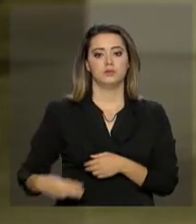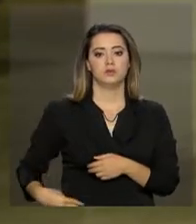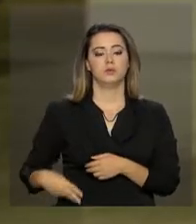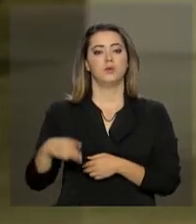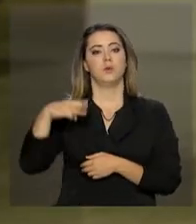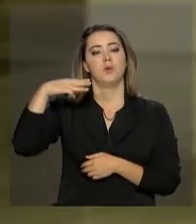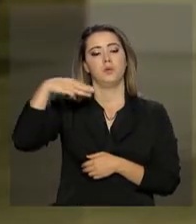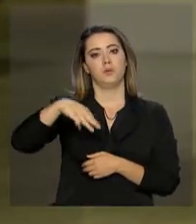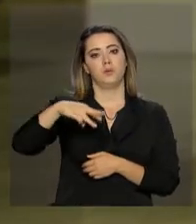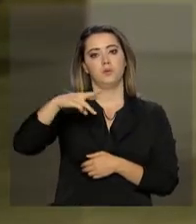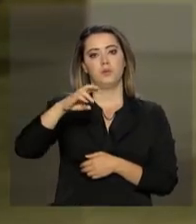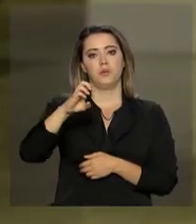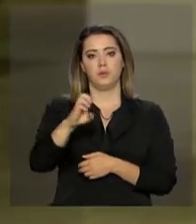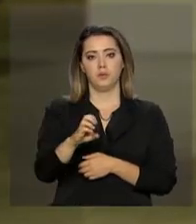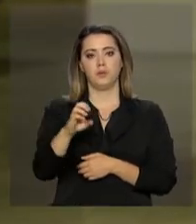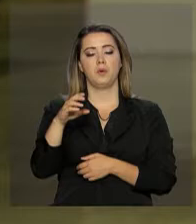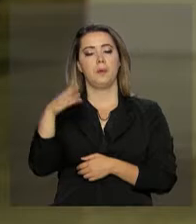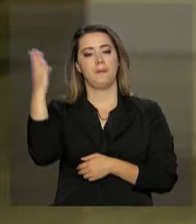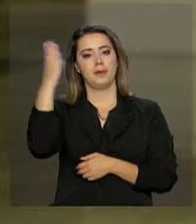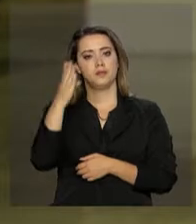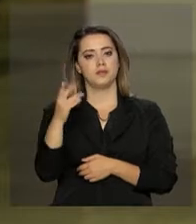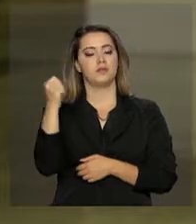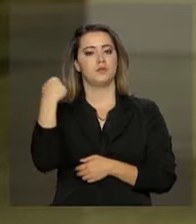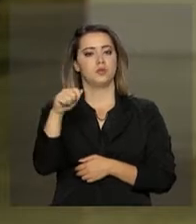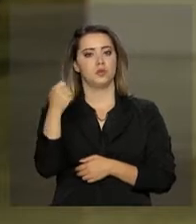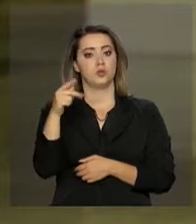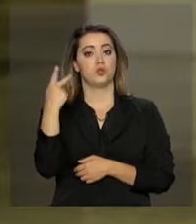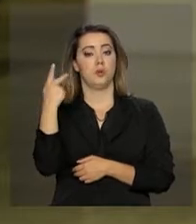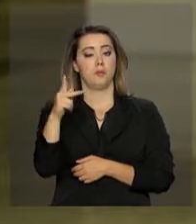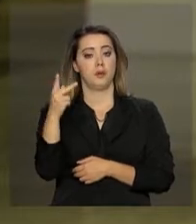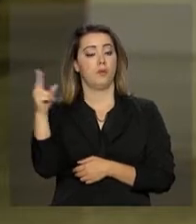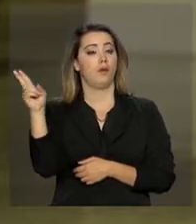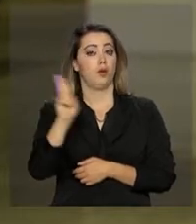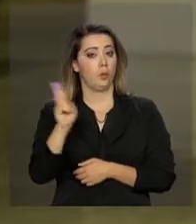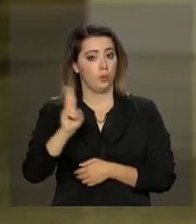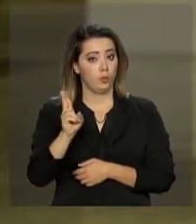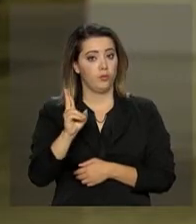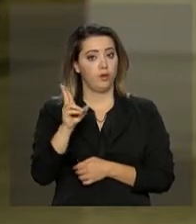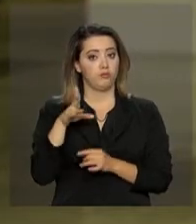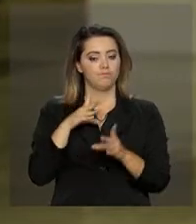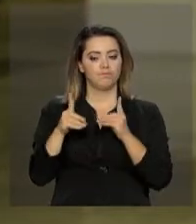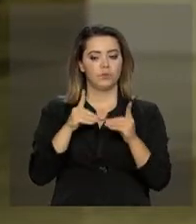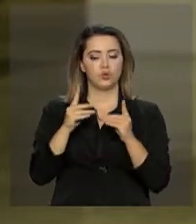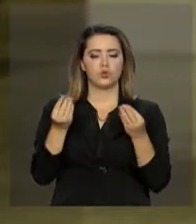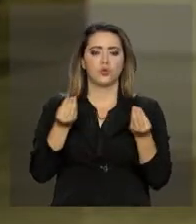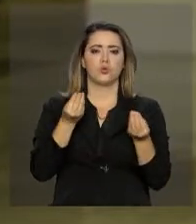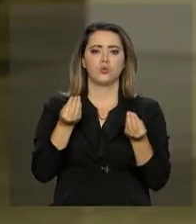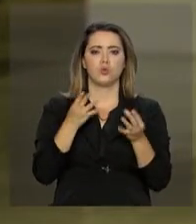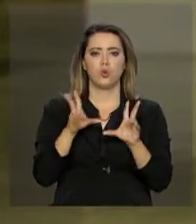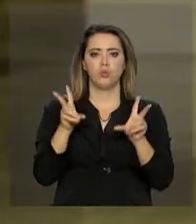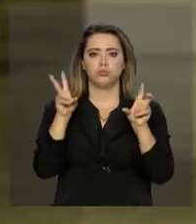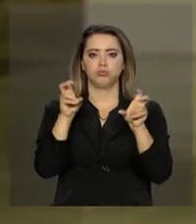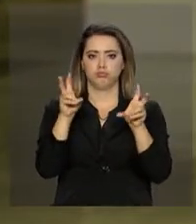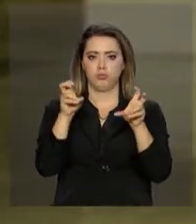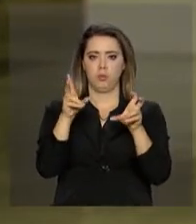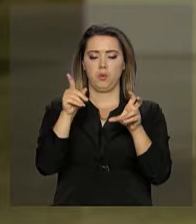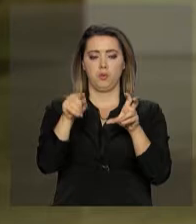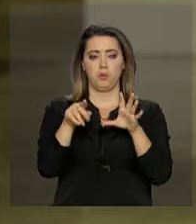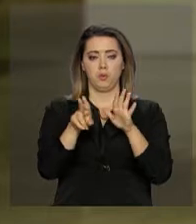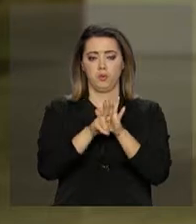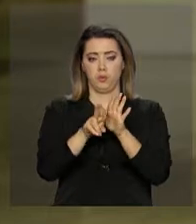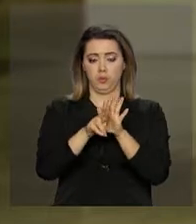exteriores de brasil argentina paraguai e uruguai vão discutir a aplicação do protocolo de ushuaia sobre o compromisso democrático